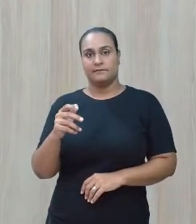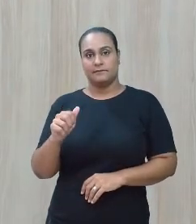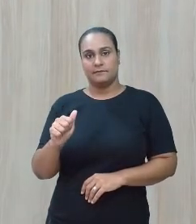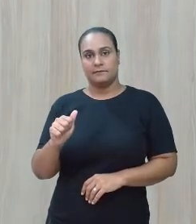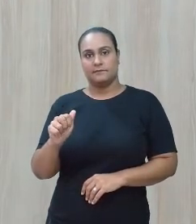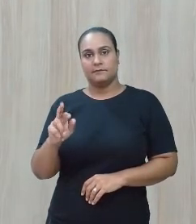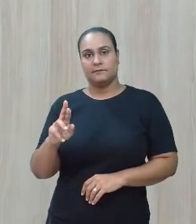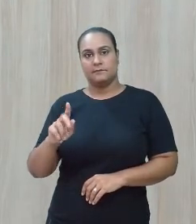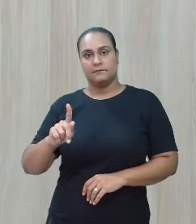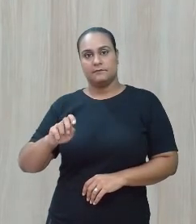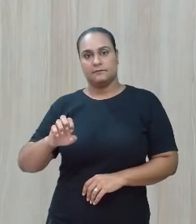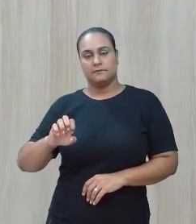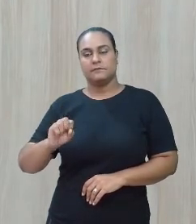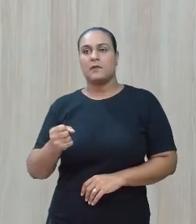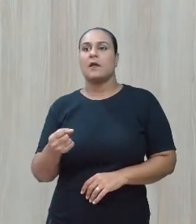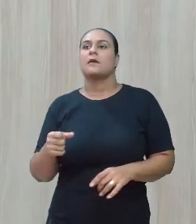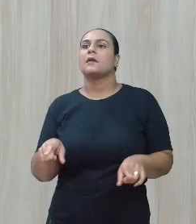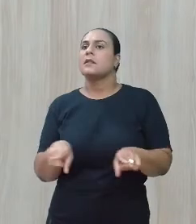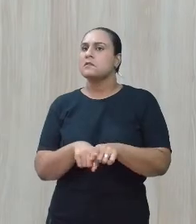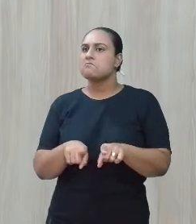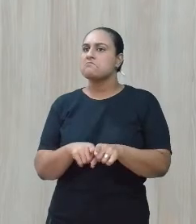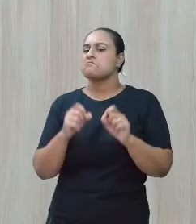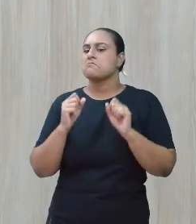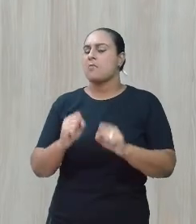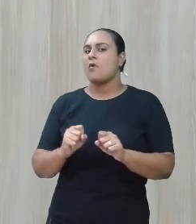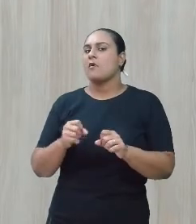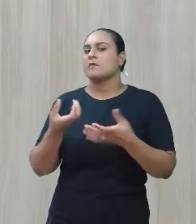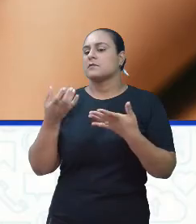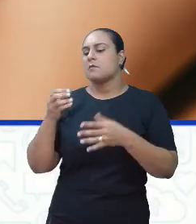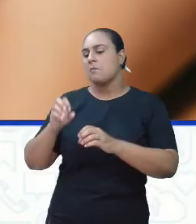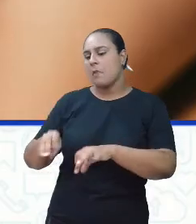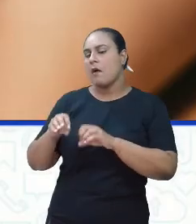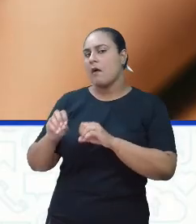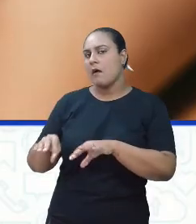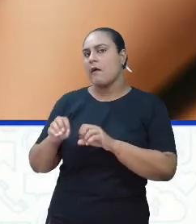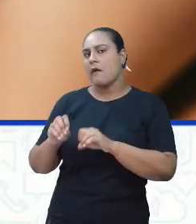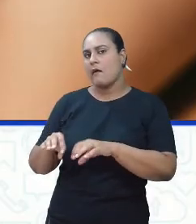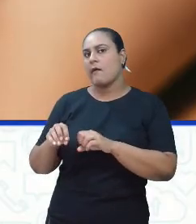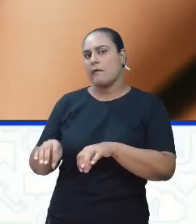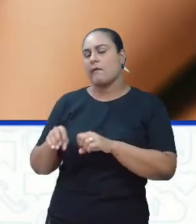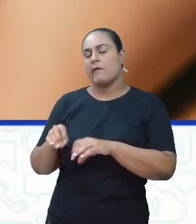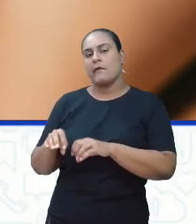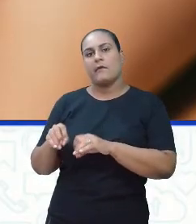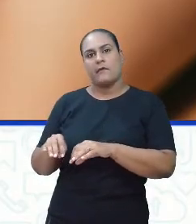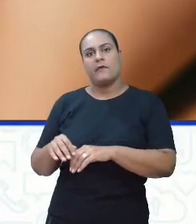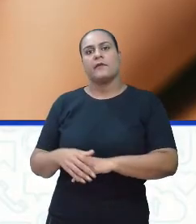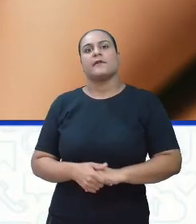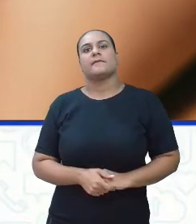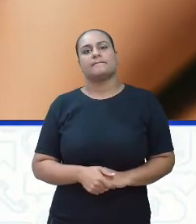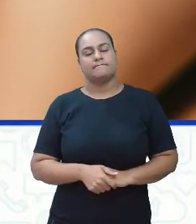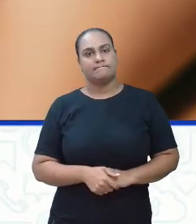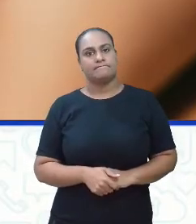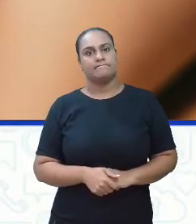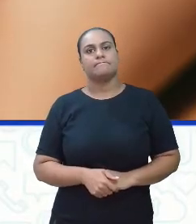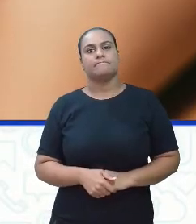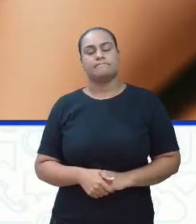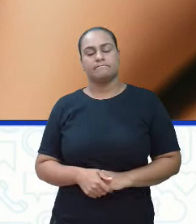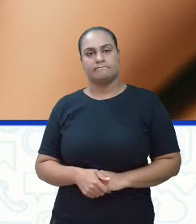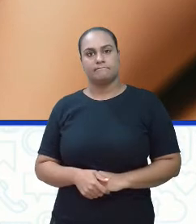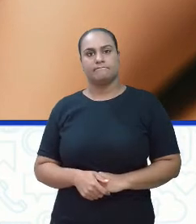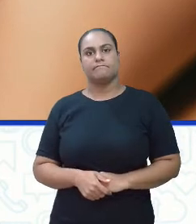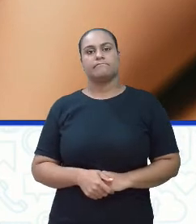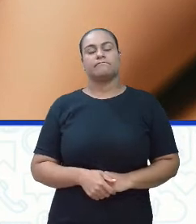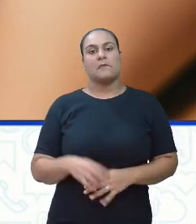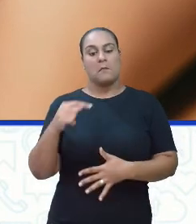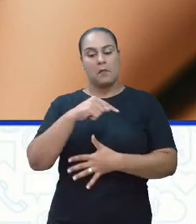podem ser mais educativas. Olha aí, a charge, ela também serve para trazer princípios